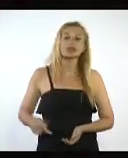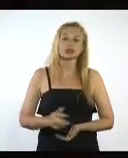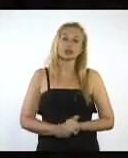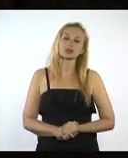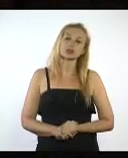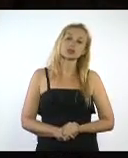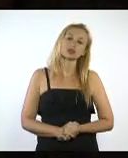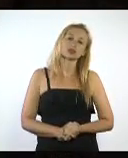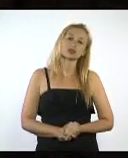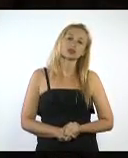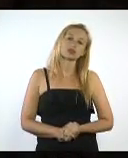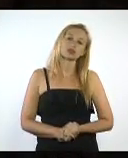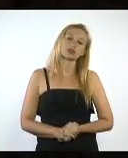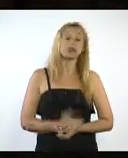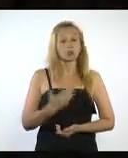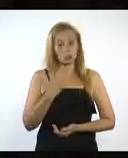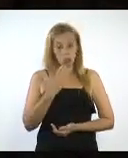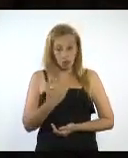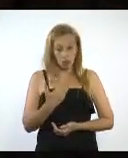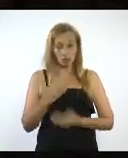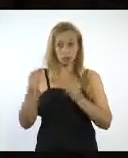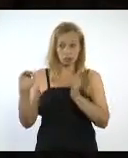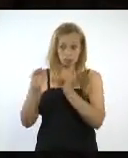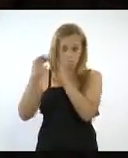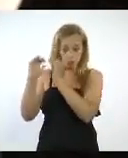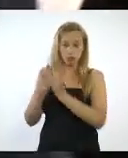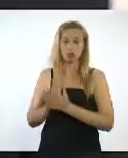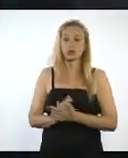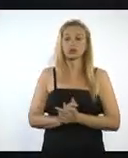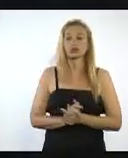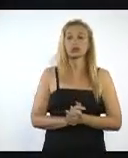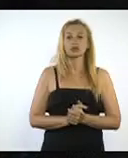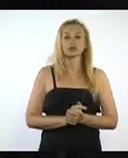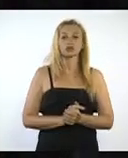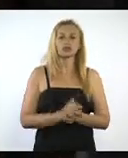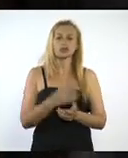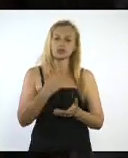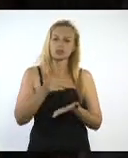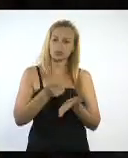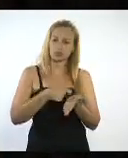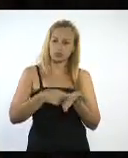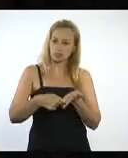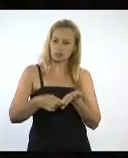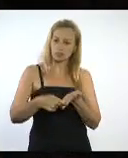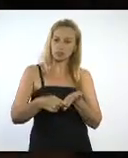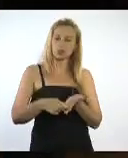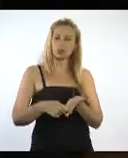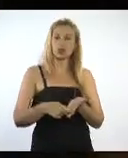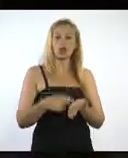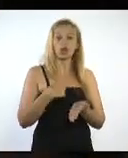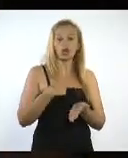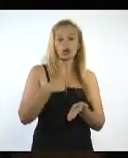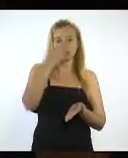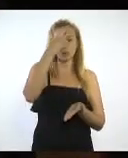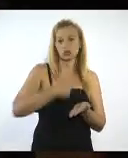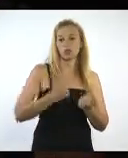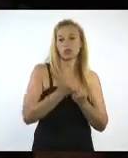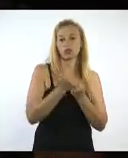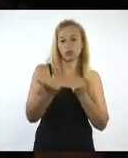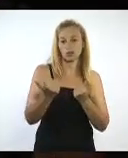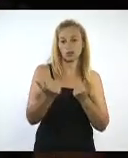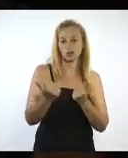Peço mais uma vez a Vossa Excelência que coloque aí na sua caderneta que eu sou vice-presidente da